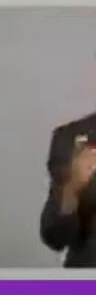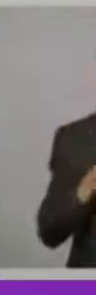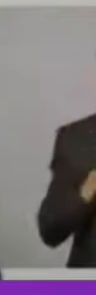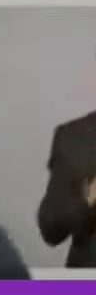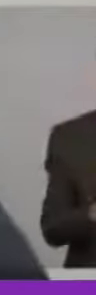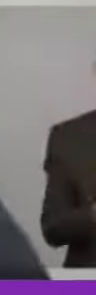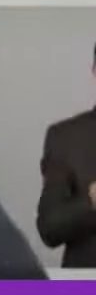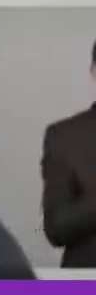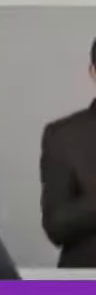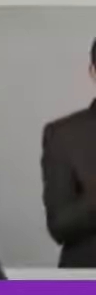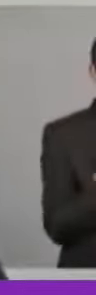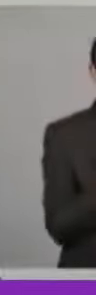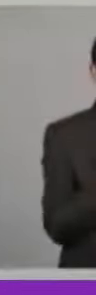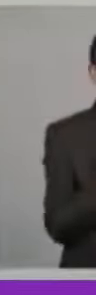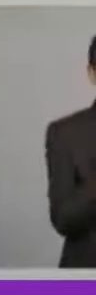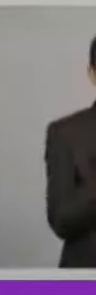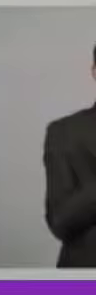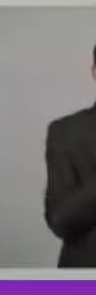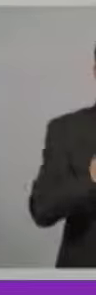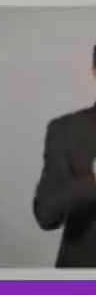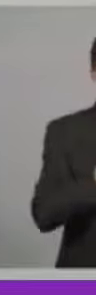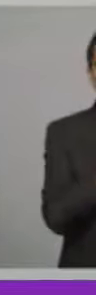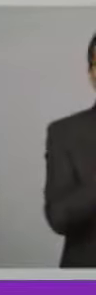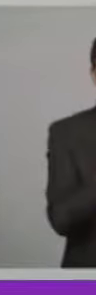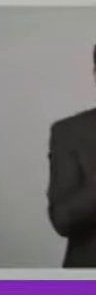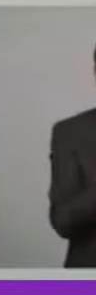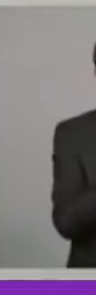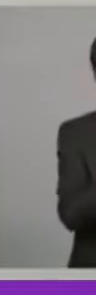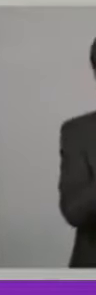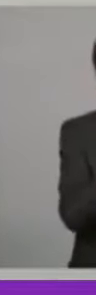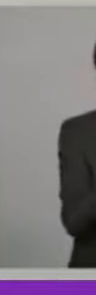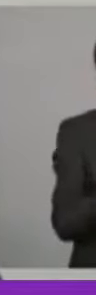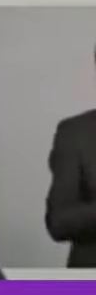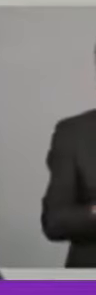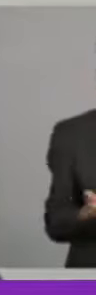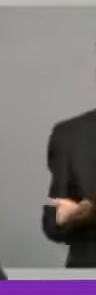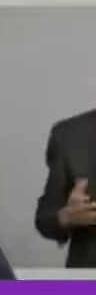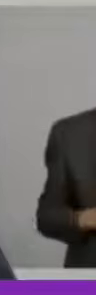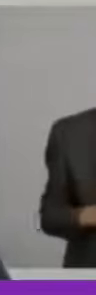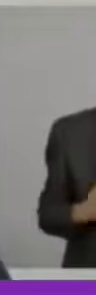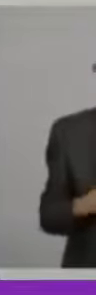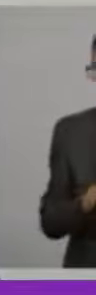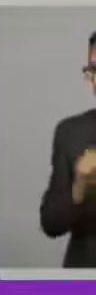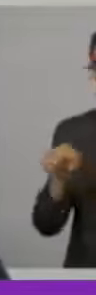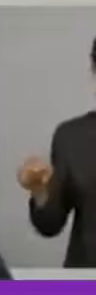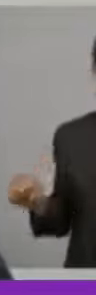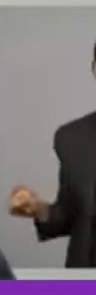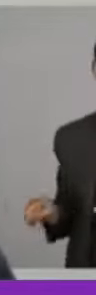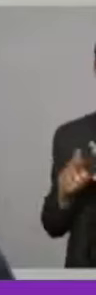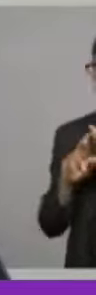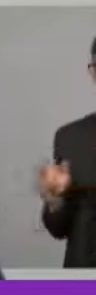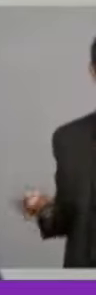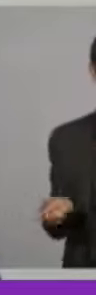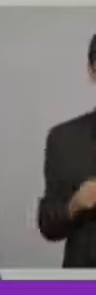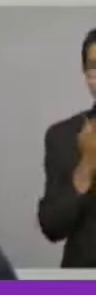esses assessores que estão assessorando o secretário municipal de educação, porque todo mundo fala a mesma coisa da